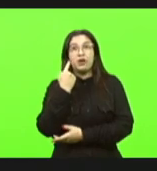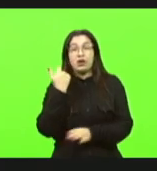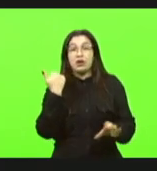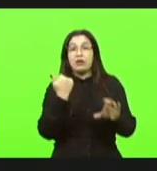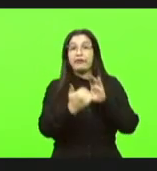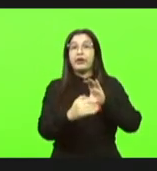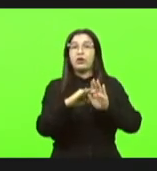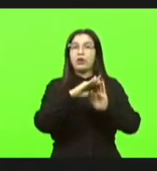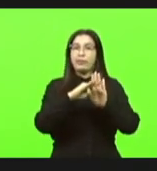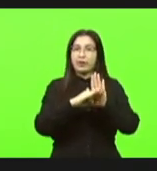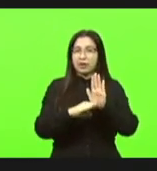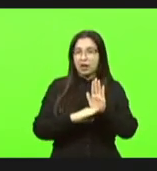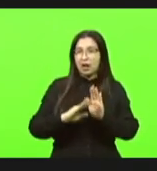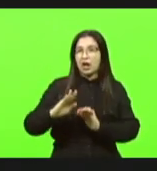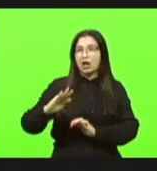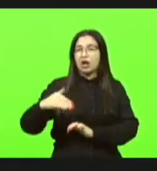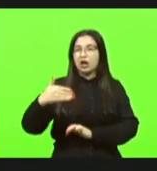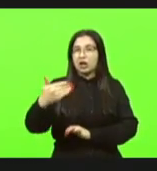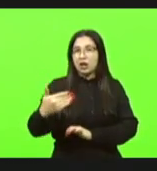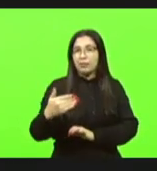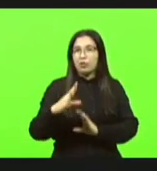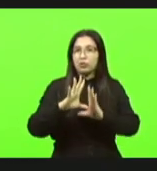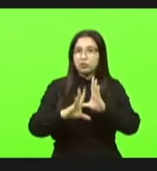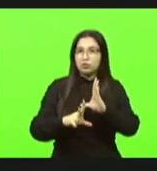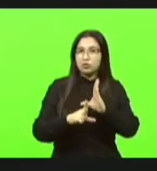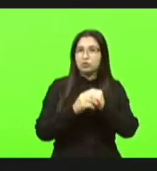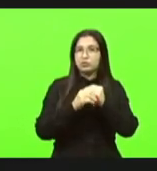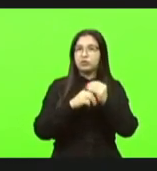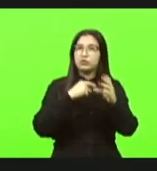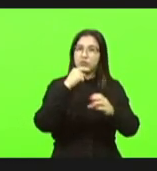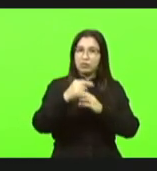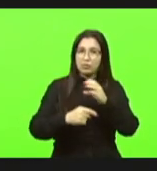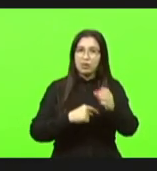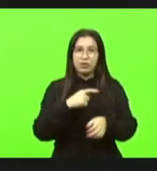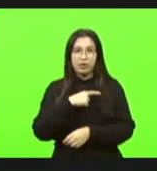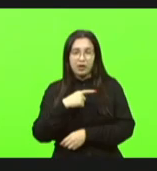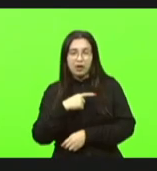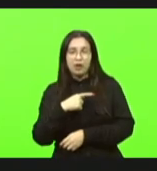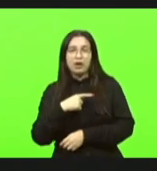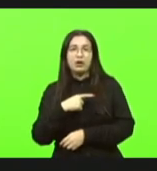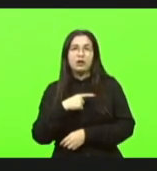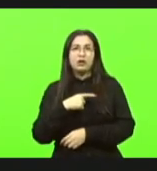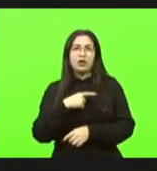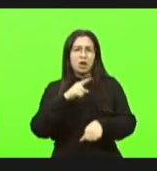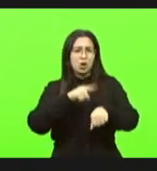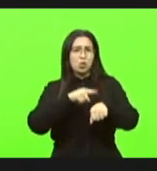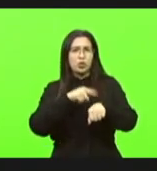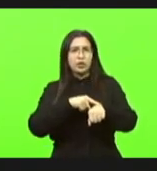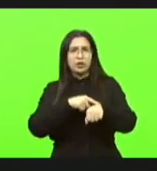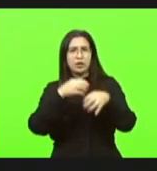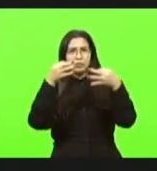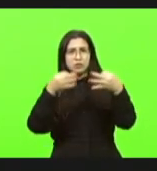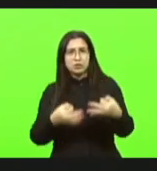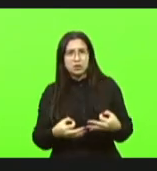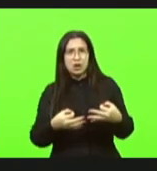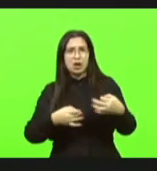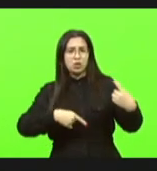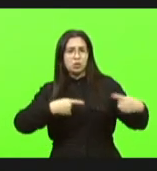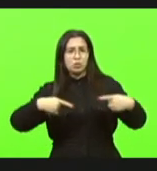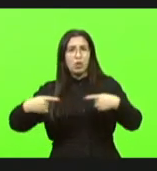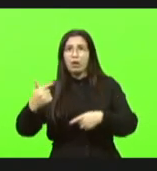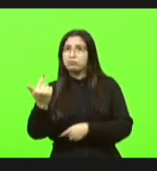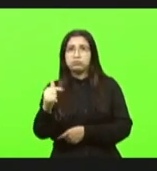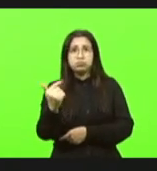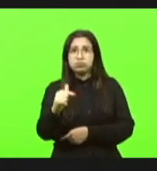matéria posteriormente houve um substantivo enfim e sem o tempo da devido a discussão que deveria ter